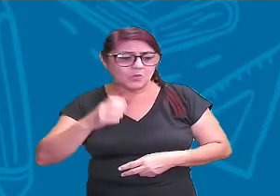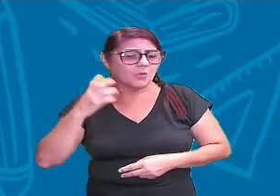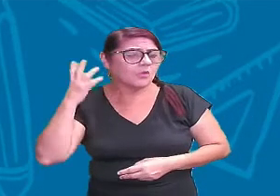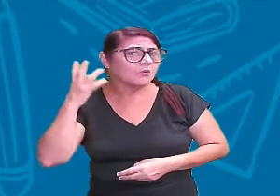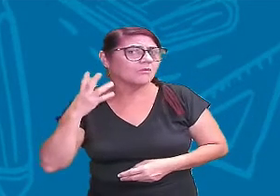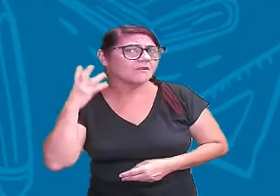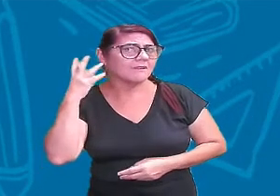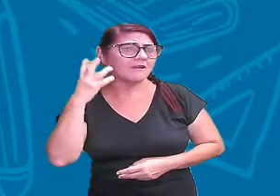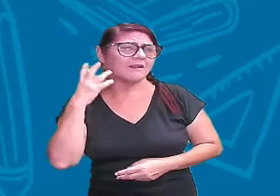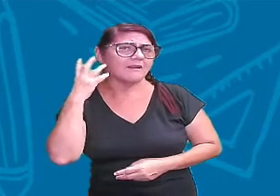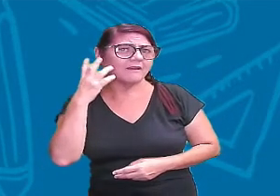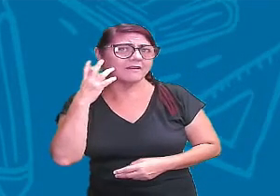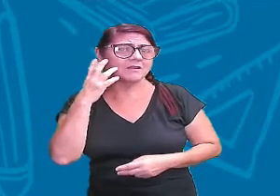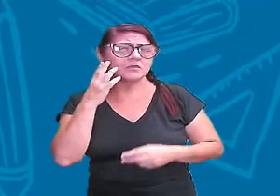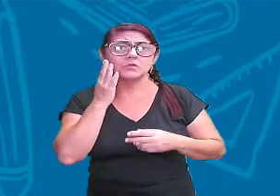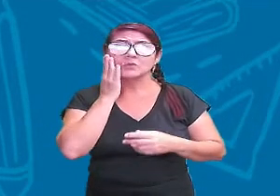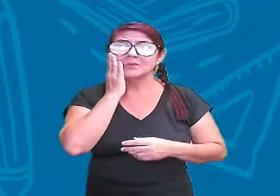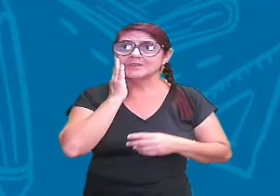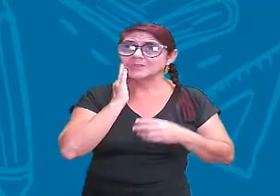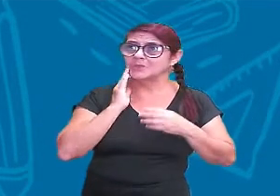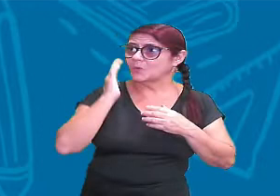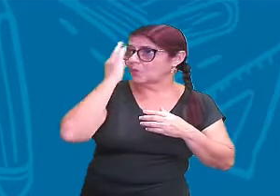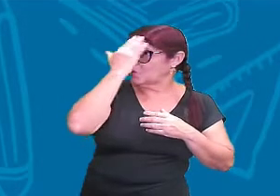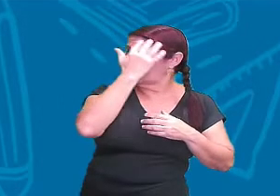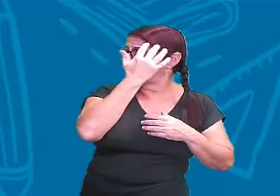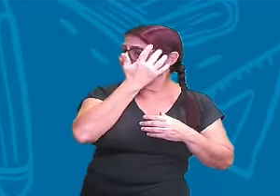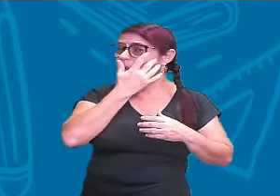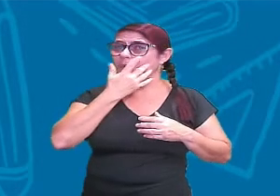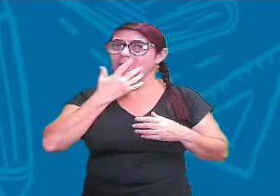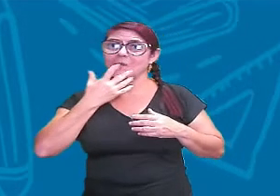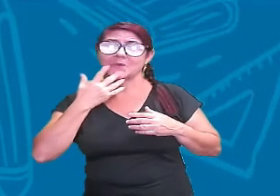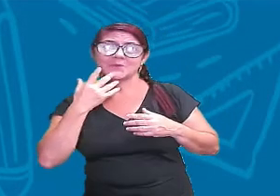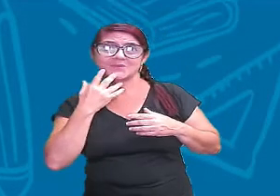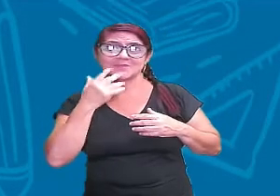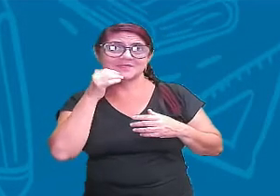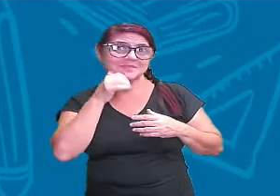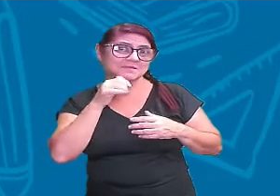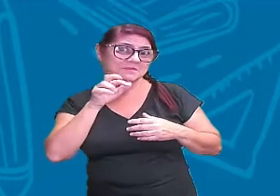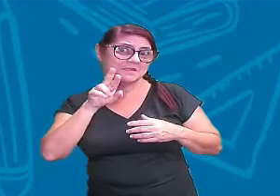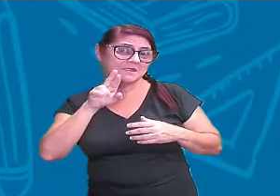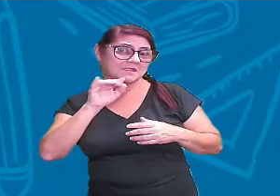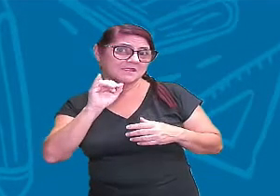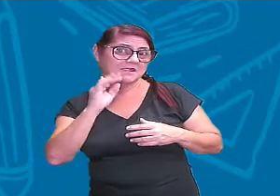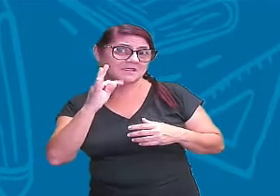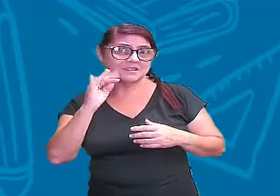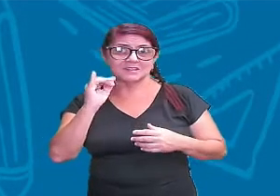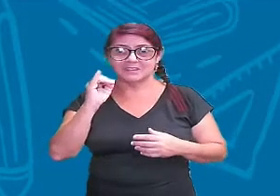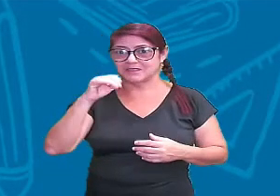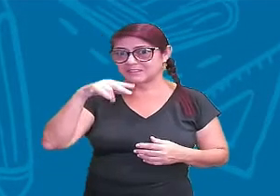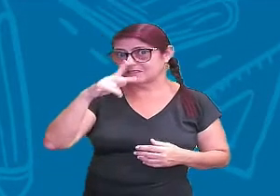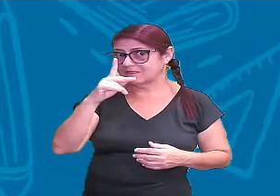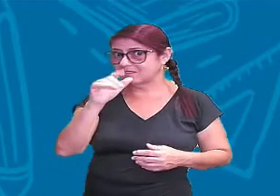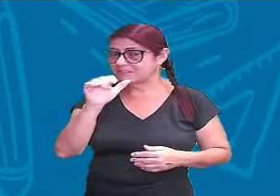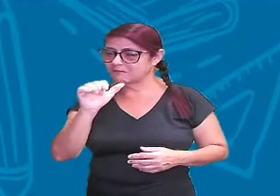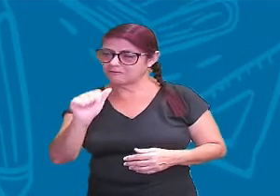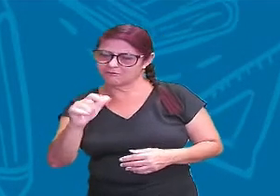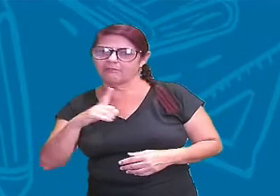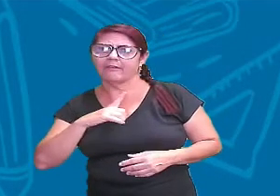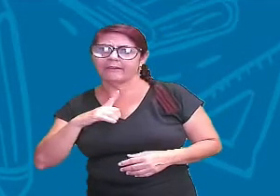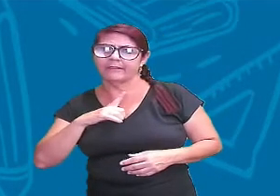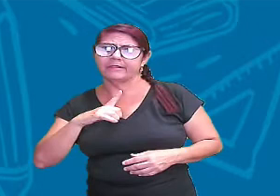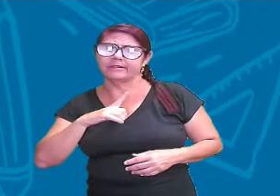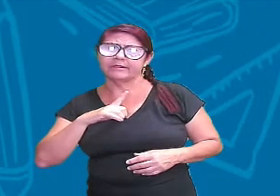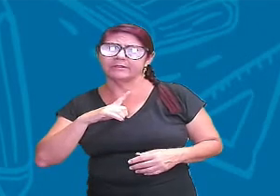E no rosto da Ritinha. tem no rolo e